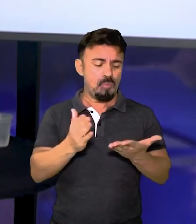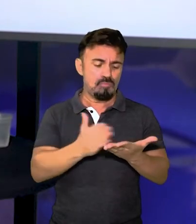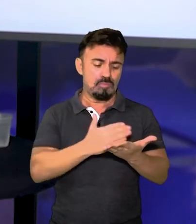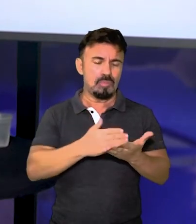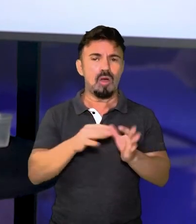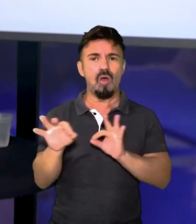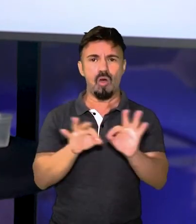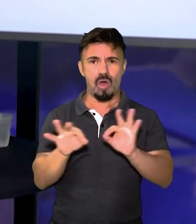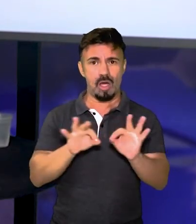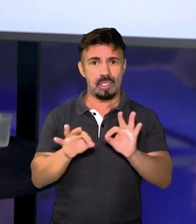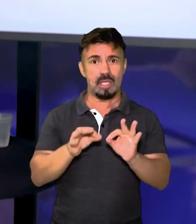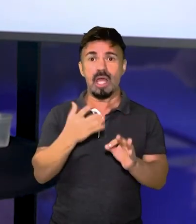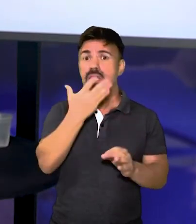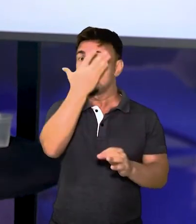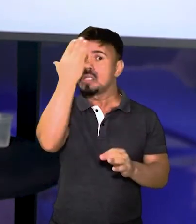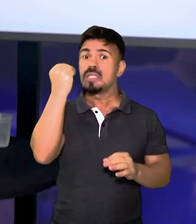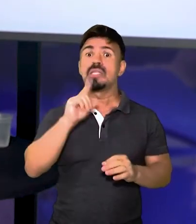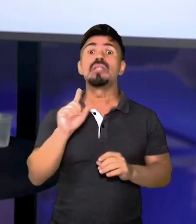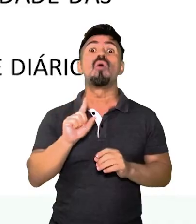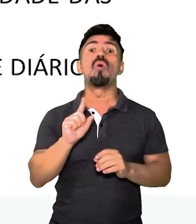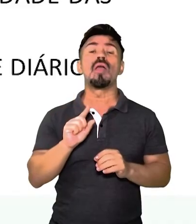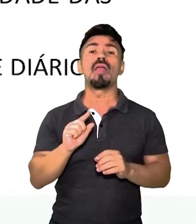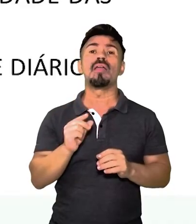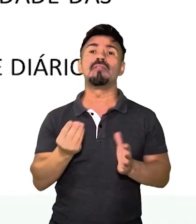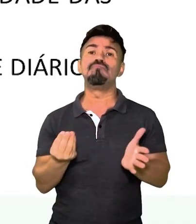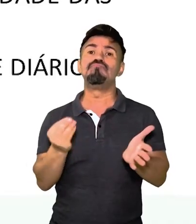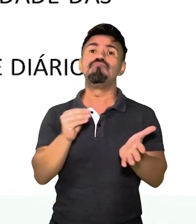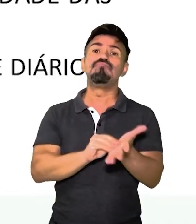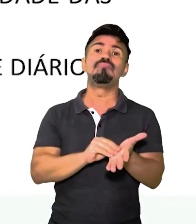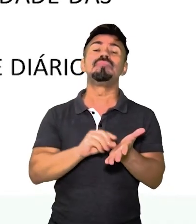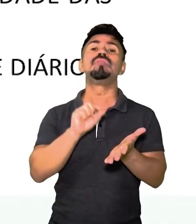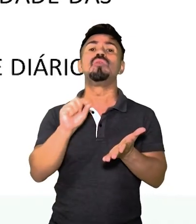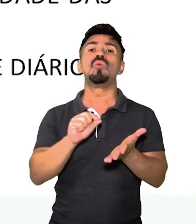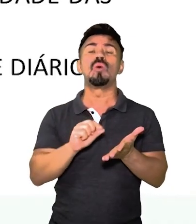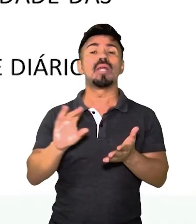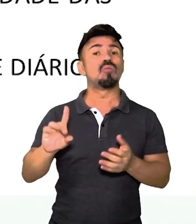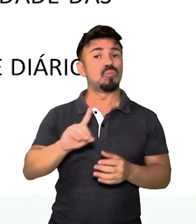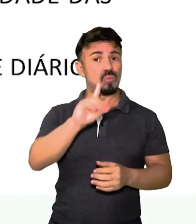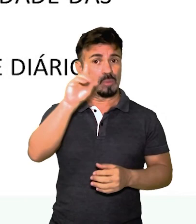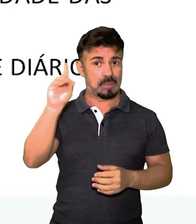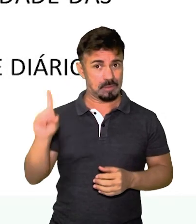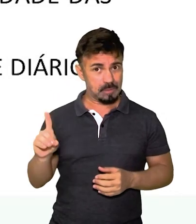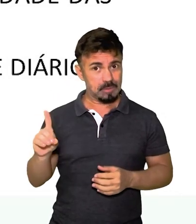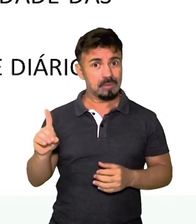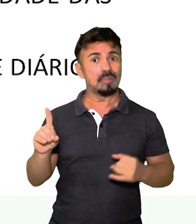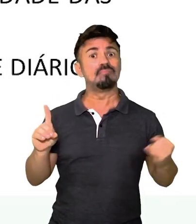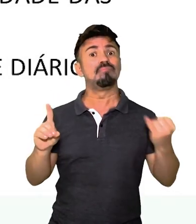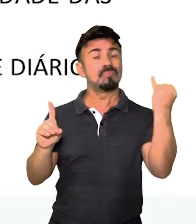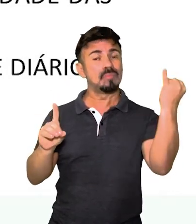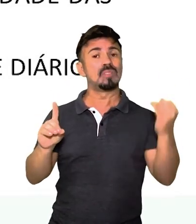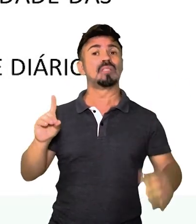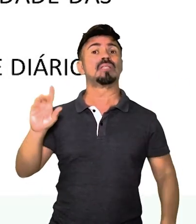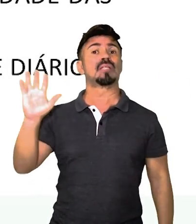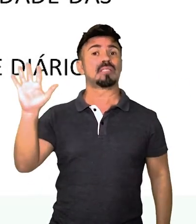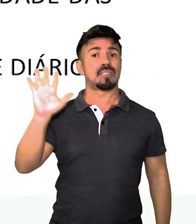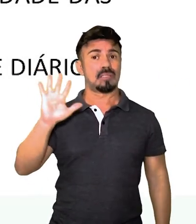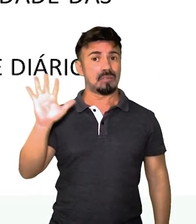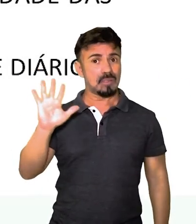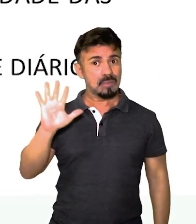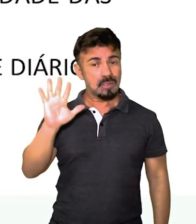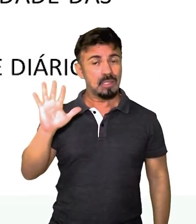Revisamos agora, né, como se organiza uma página diária. Não se esqueça de você colocar justamente a